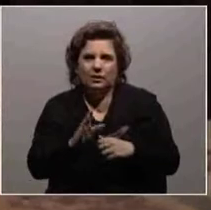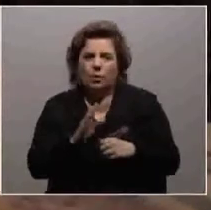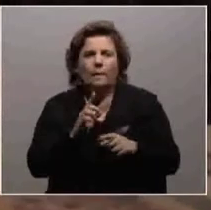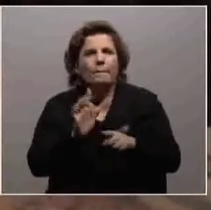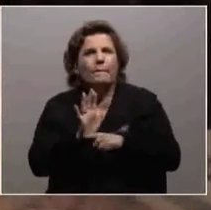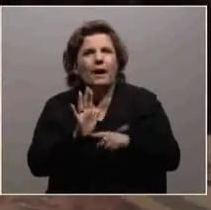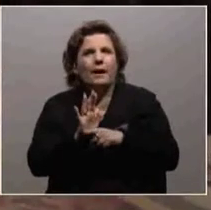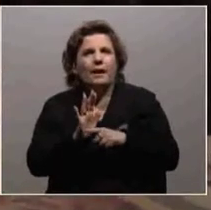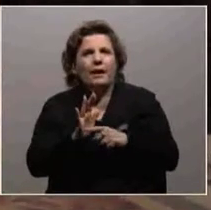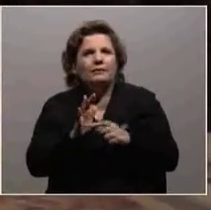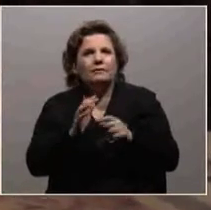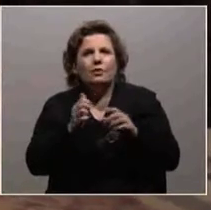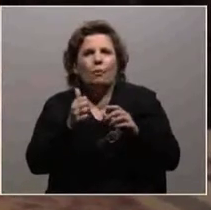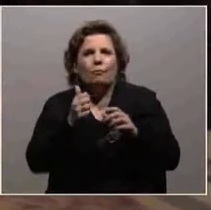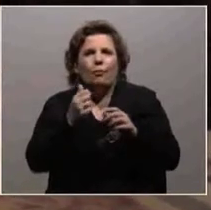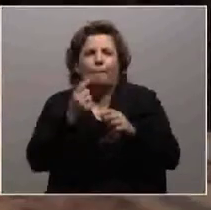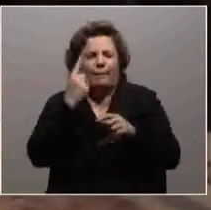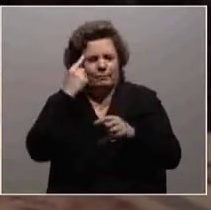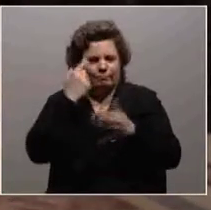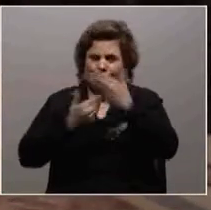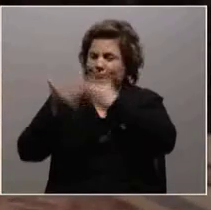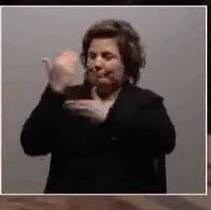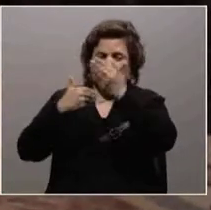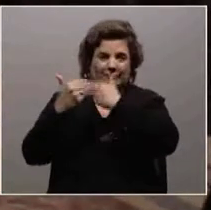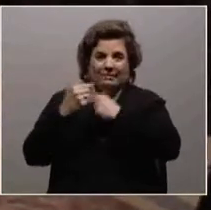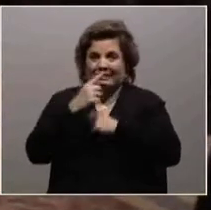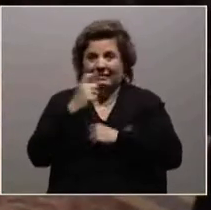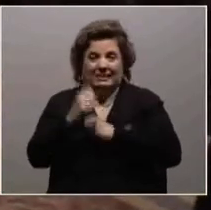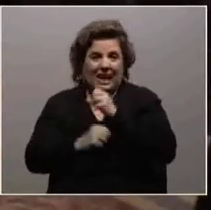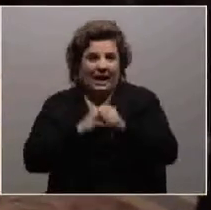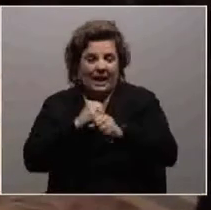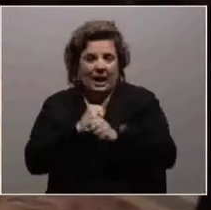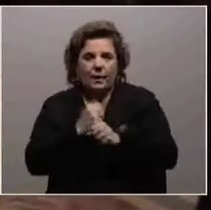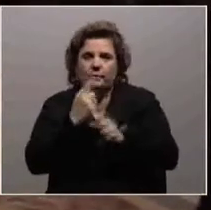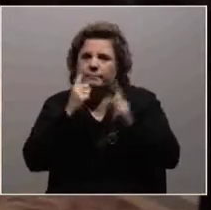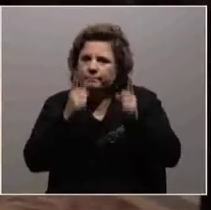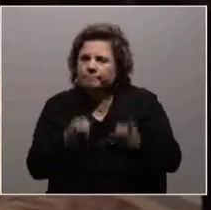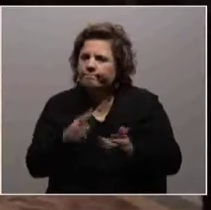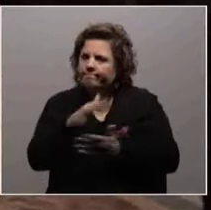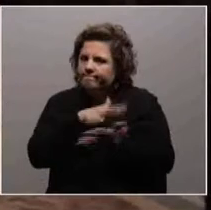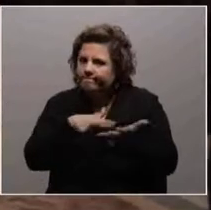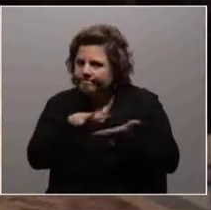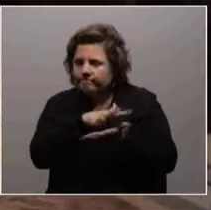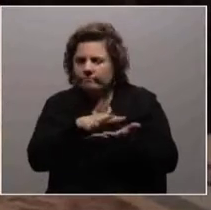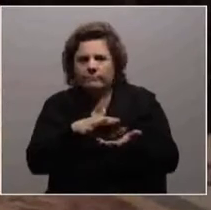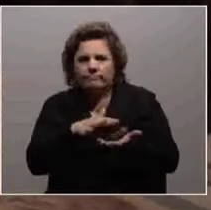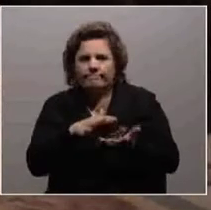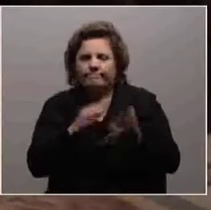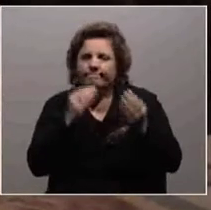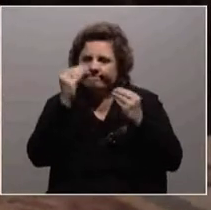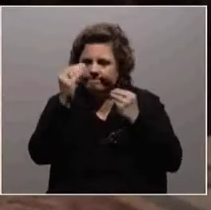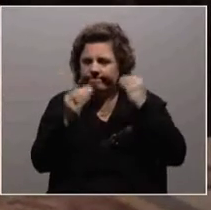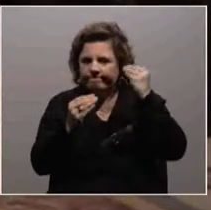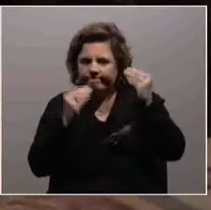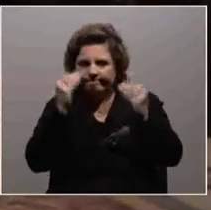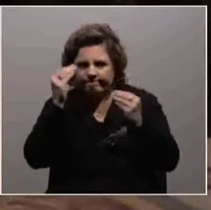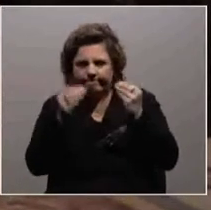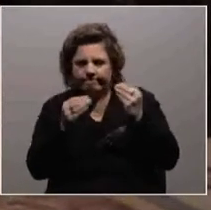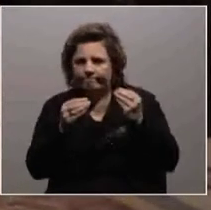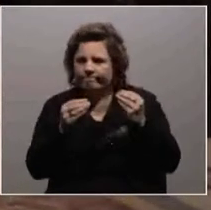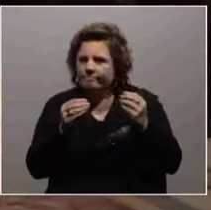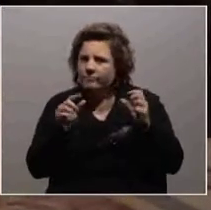no mínimo 100 anos inclusive nós temos situações preocupantes que